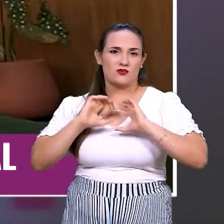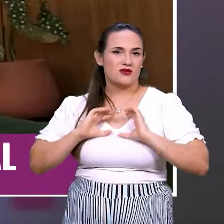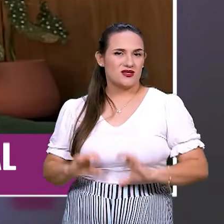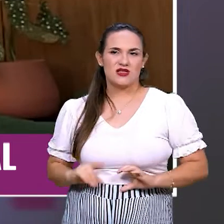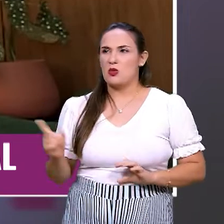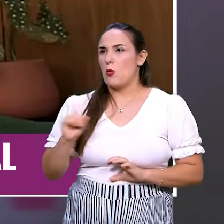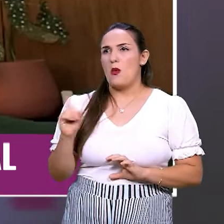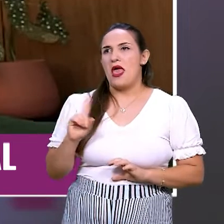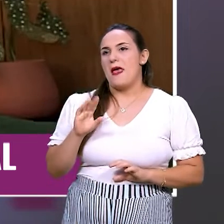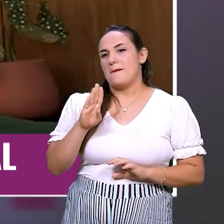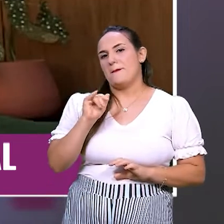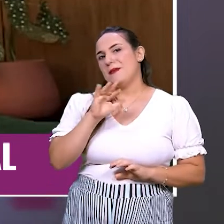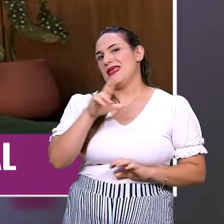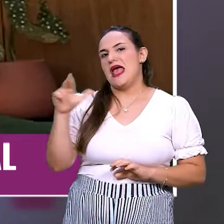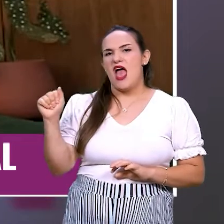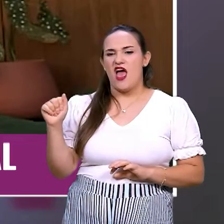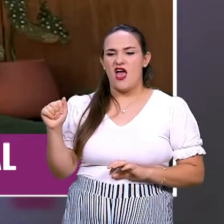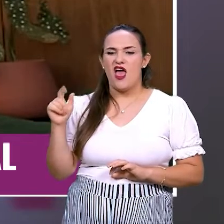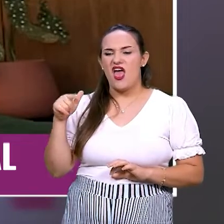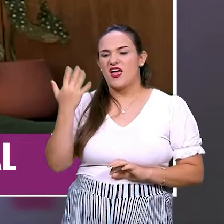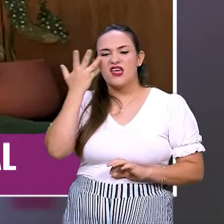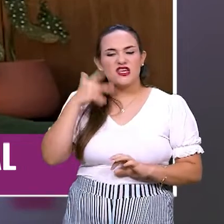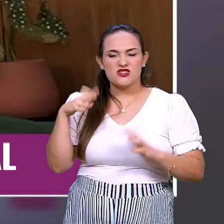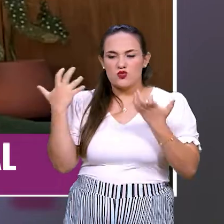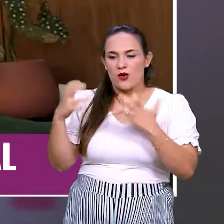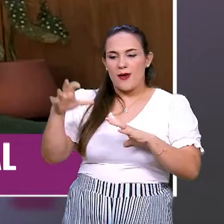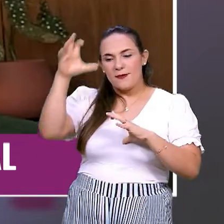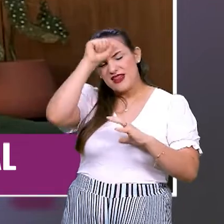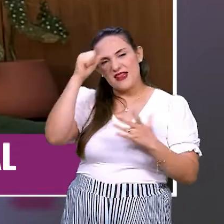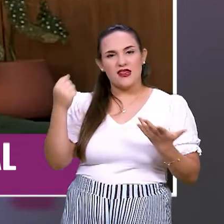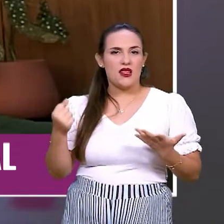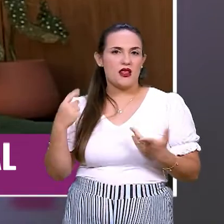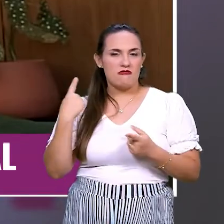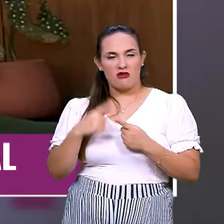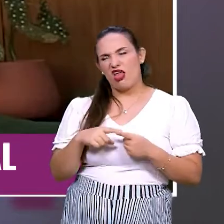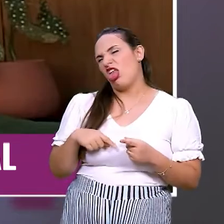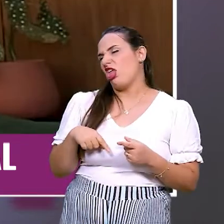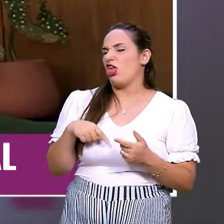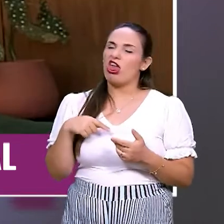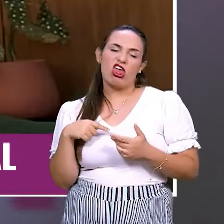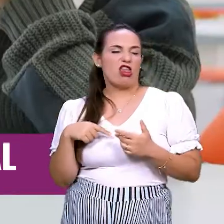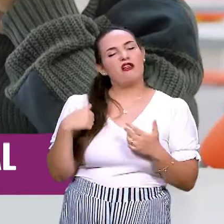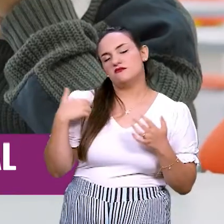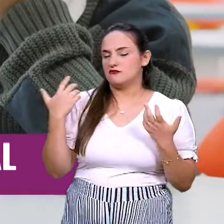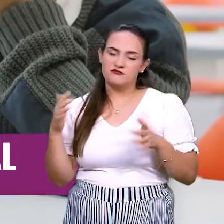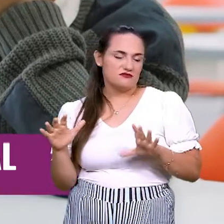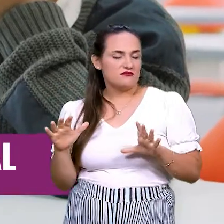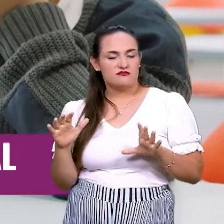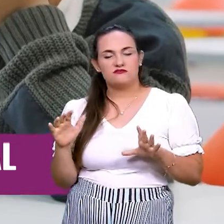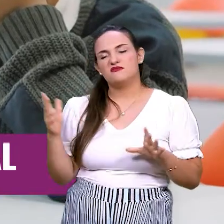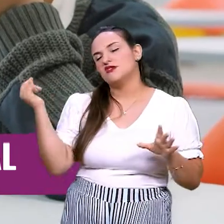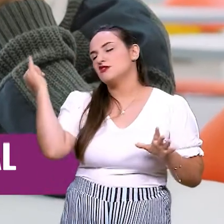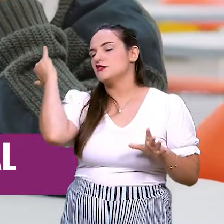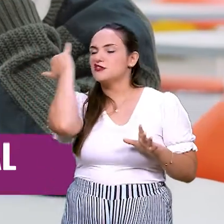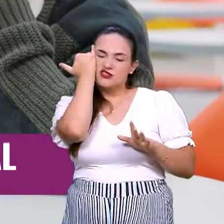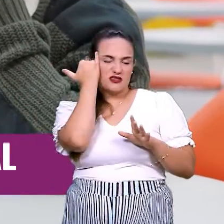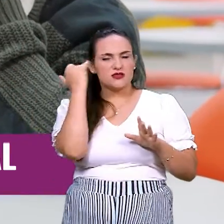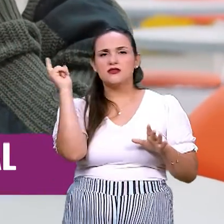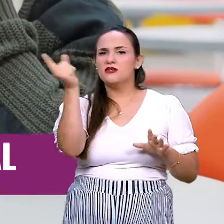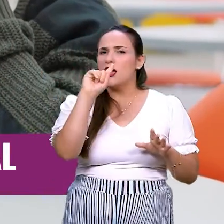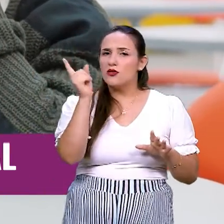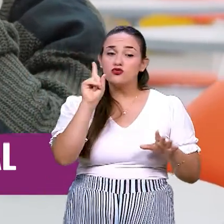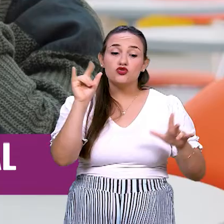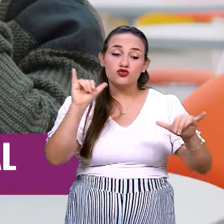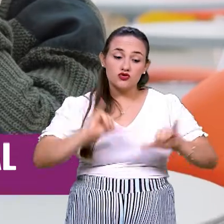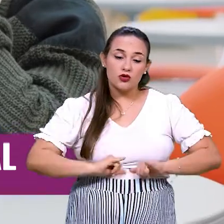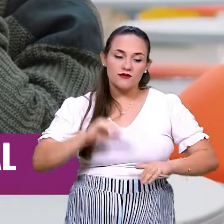nosso comportamento. Não é birra, não é que a criança não aprende, não é que ela tá fazendo corpo mole, não é que ela